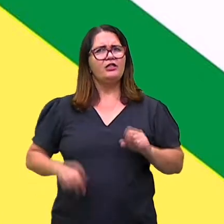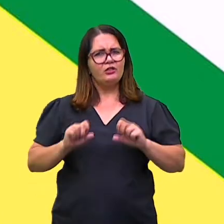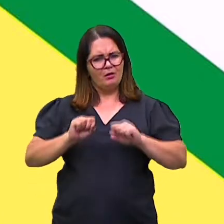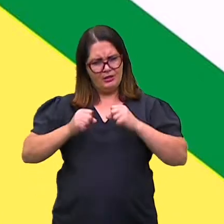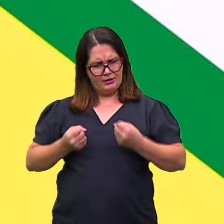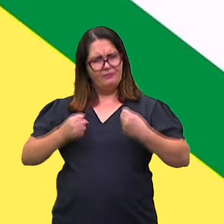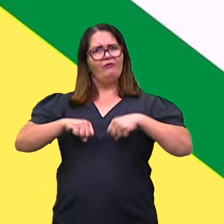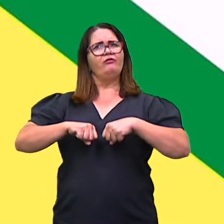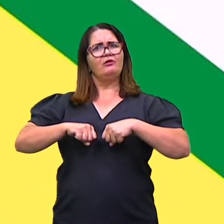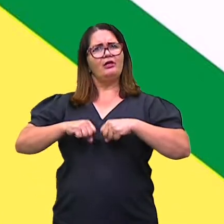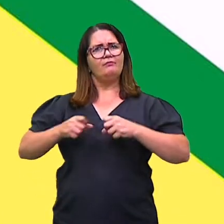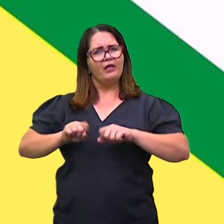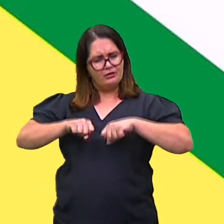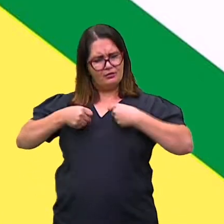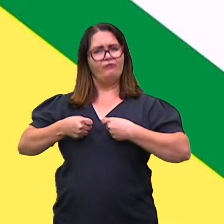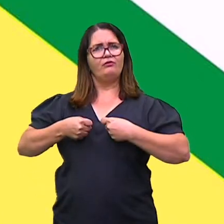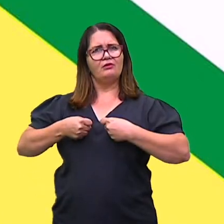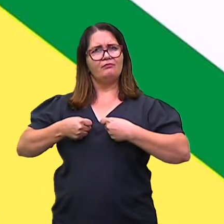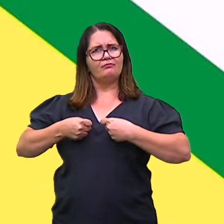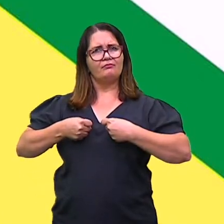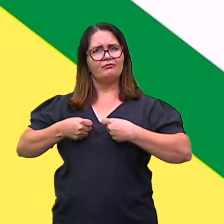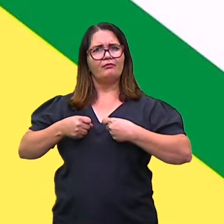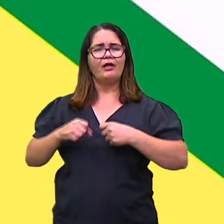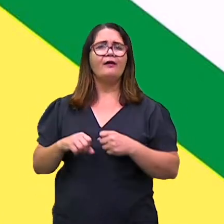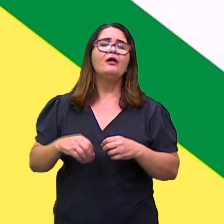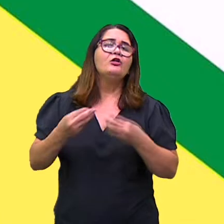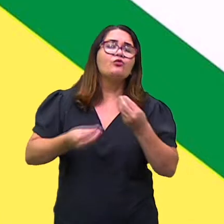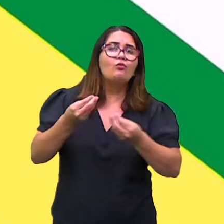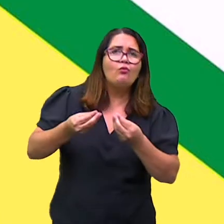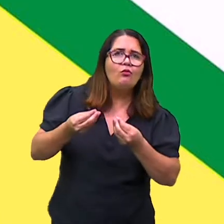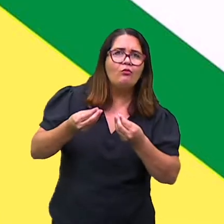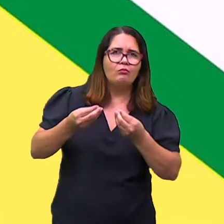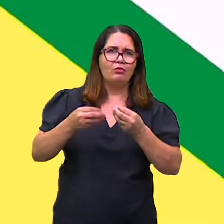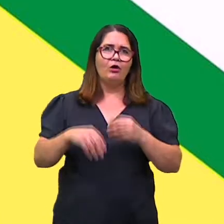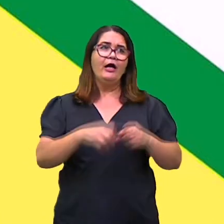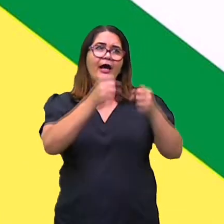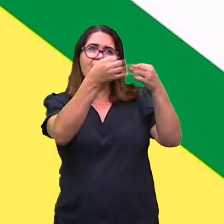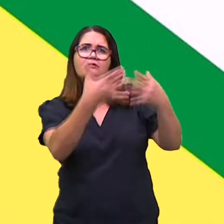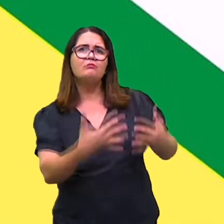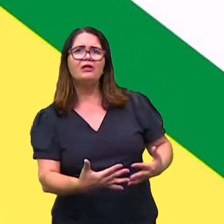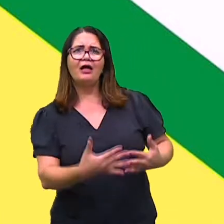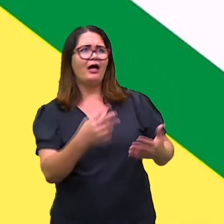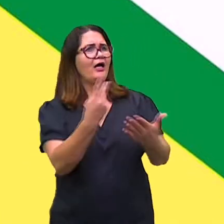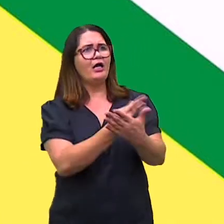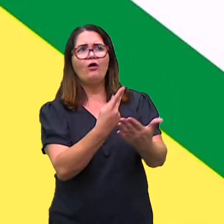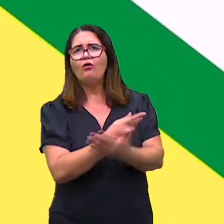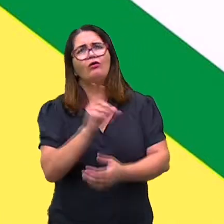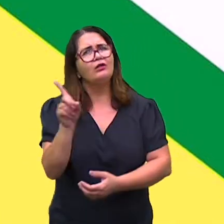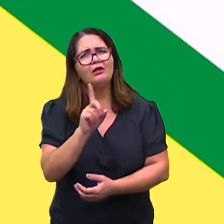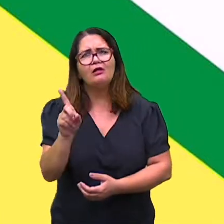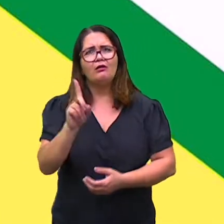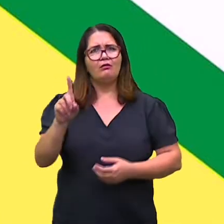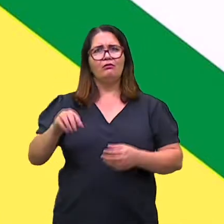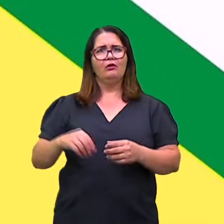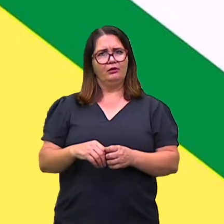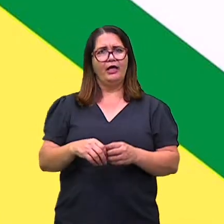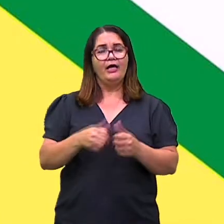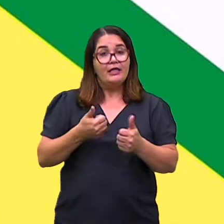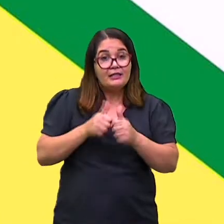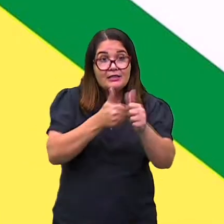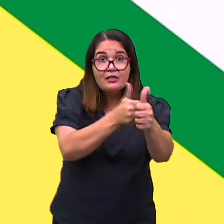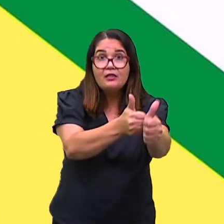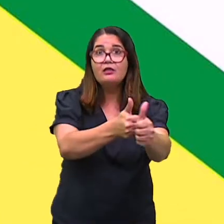a oportunidade de se defender. Para prosseguir, o pedido precisa ser colocado em votação pelo presidente da